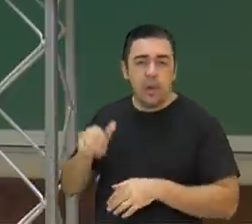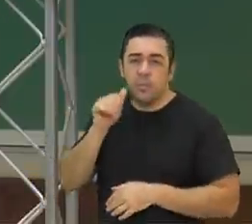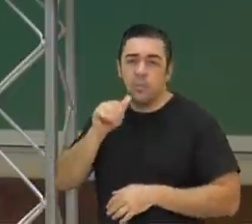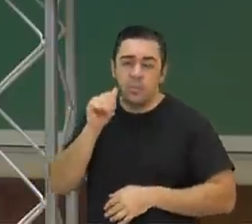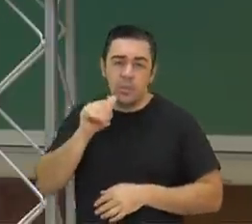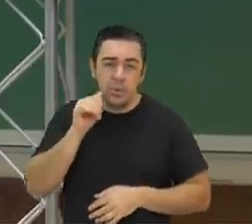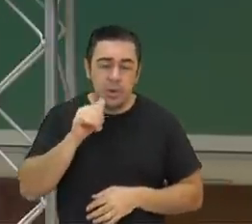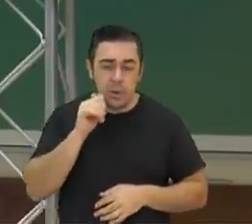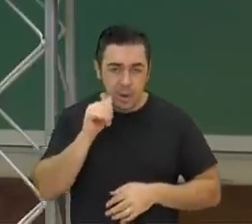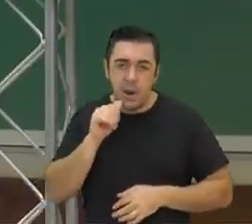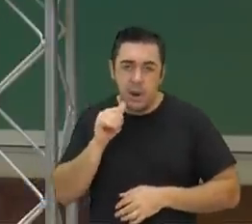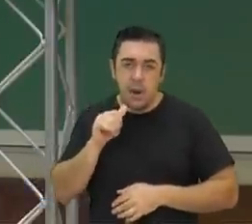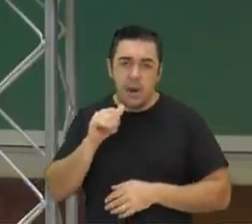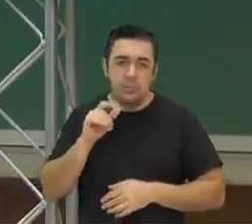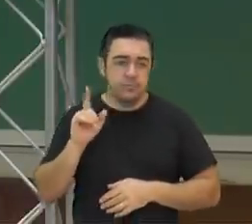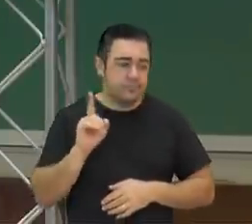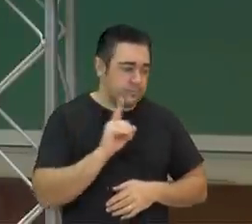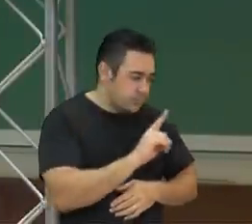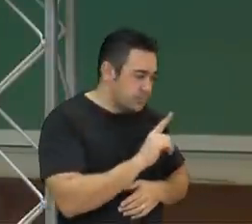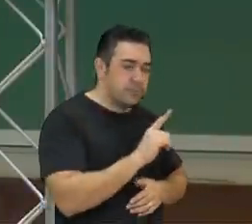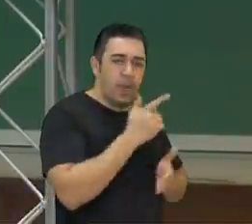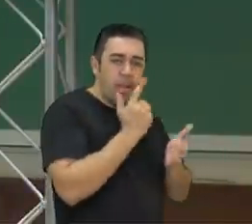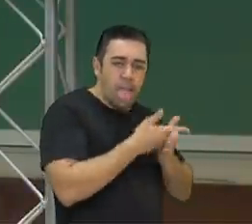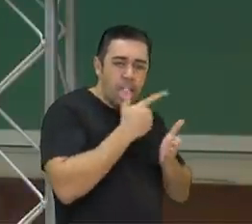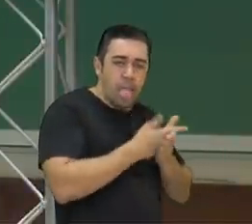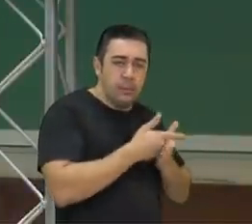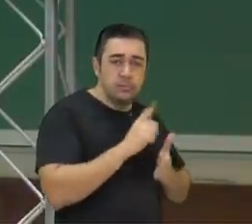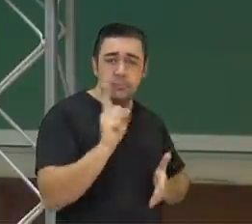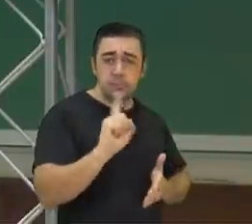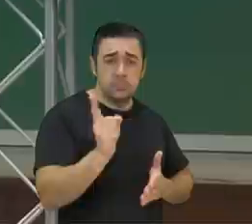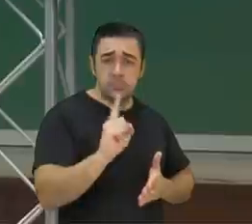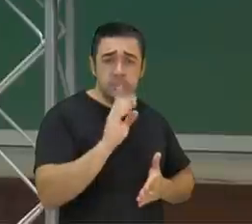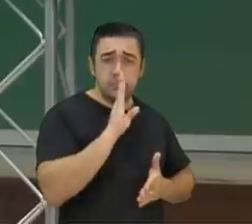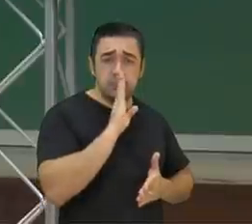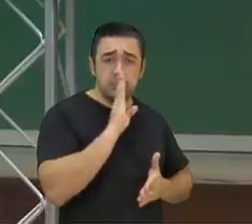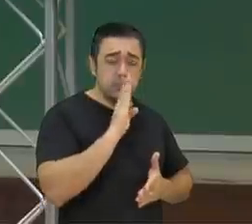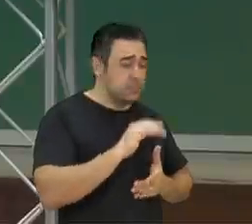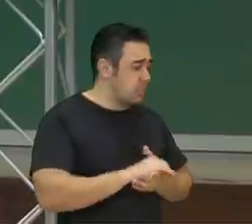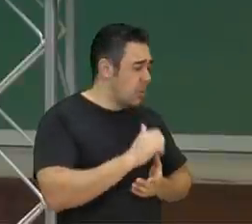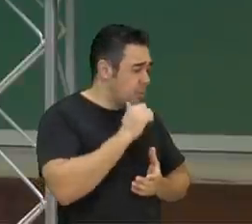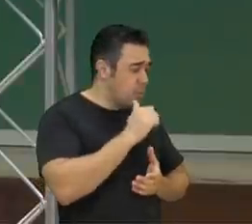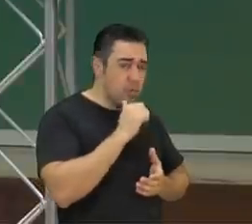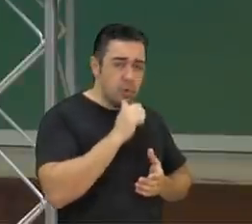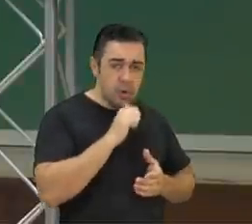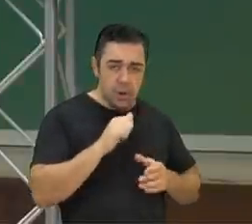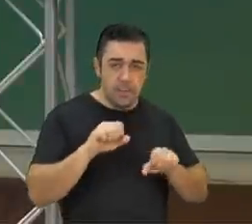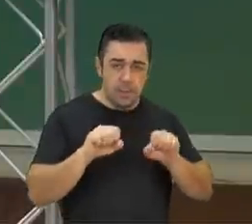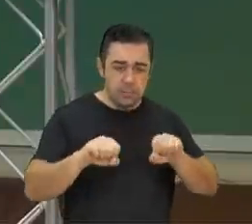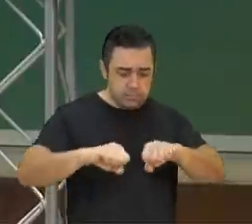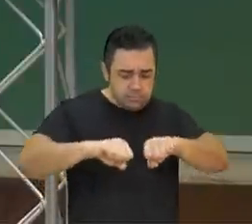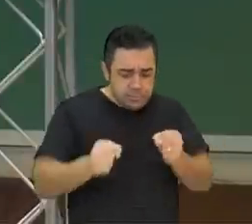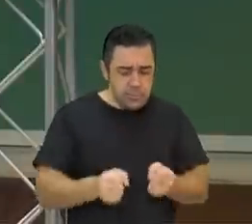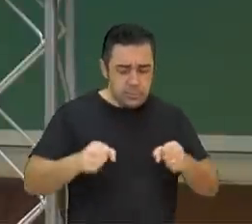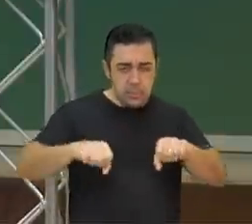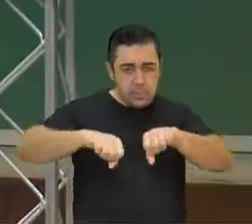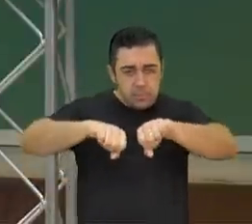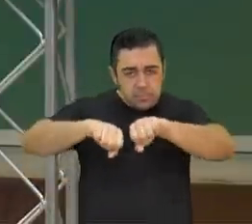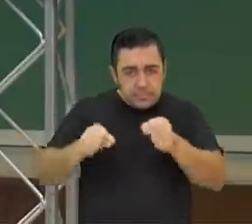de ela, digamos assim, punir, fazer uma punição para ele, ela divide o cabo de vassoura em três